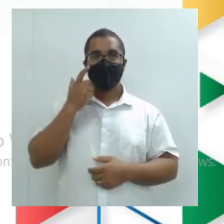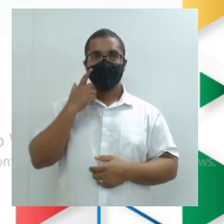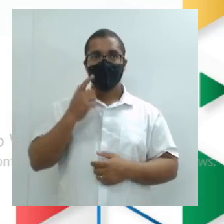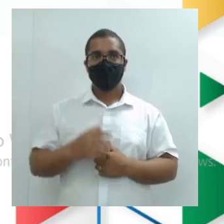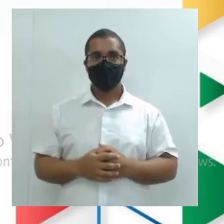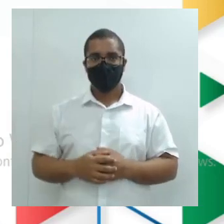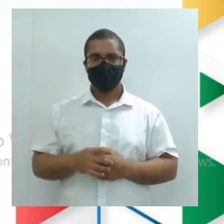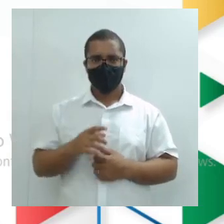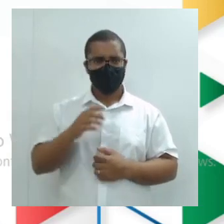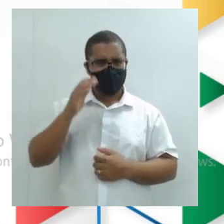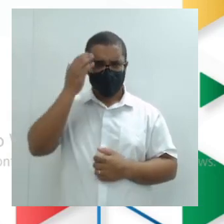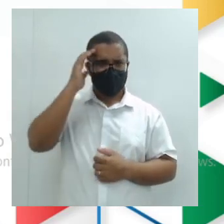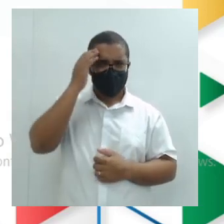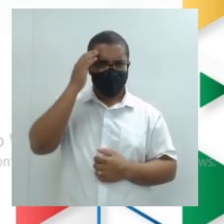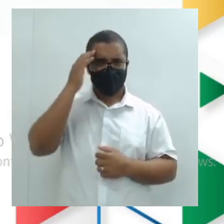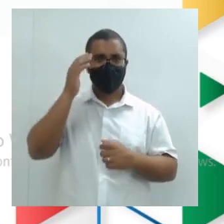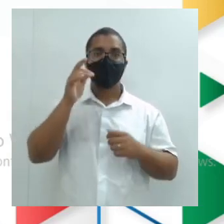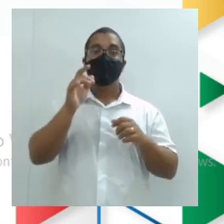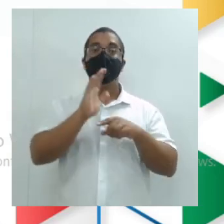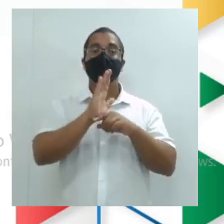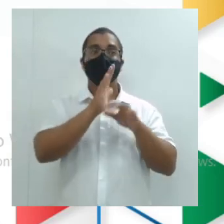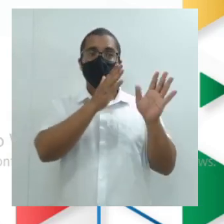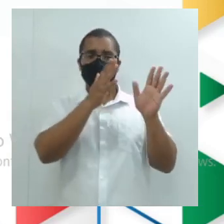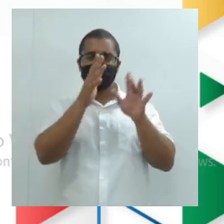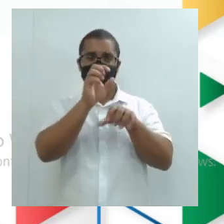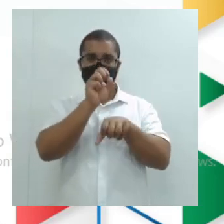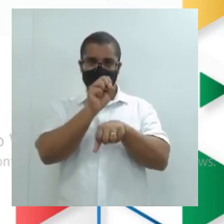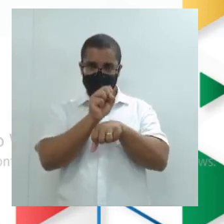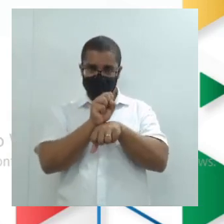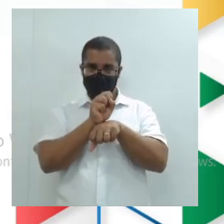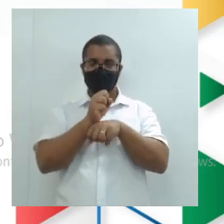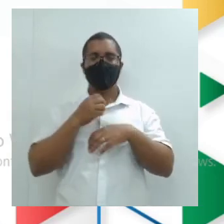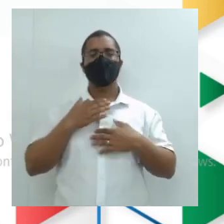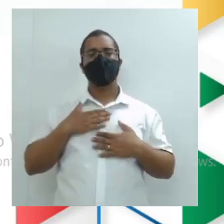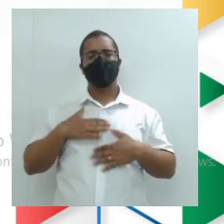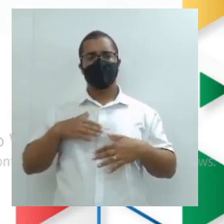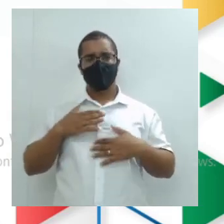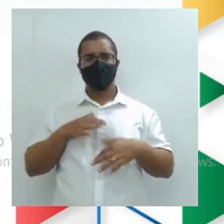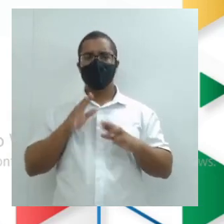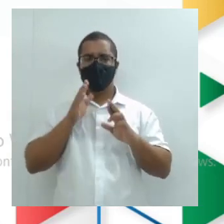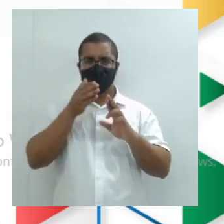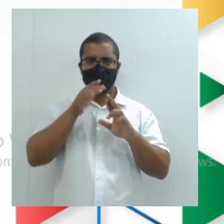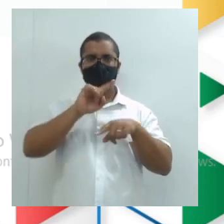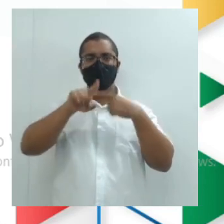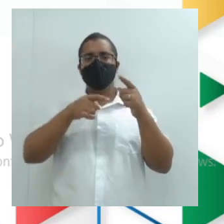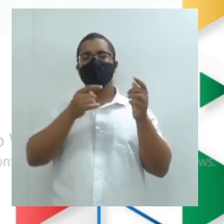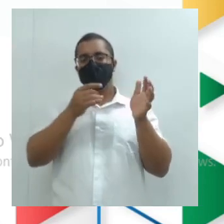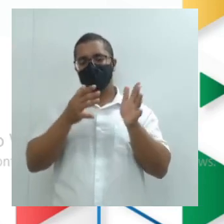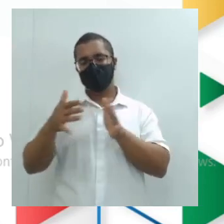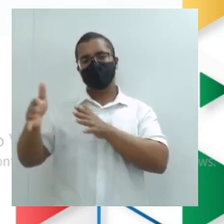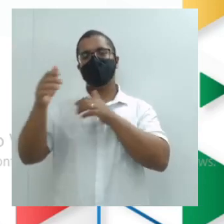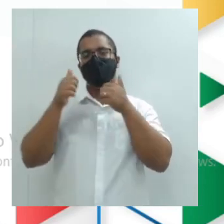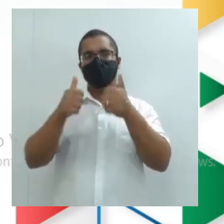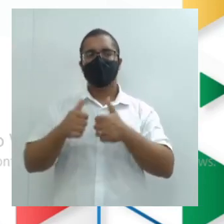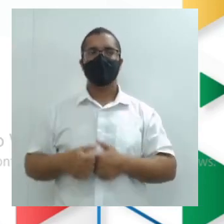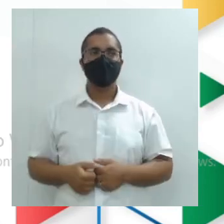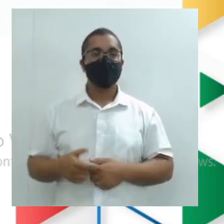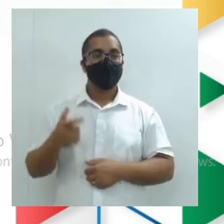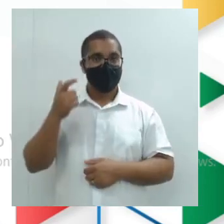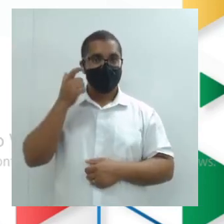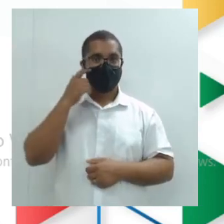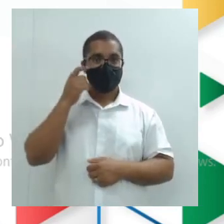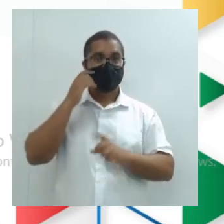Se tiver dúvida, pausa o vídeo com calma, referencia e aí volta, tá bom? Agora a gente vai